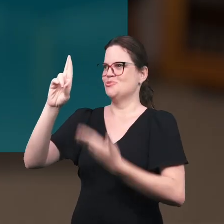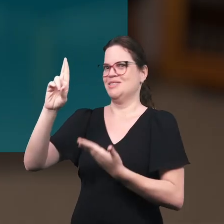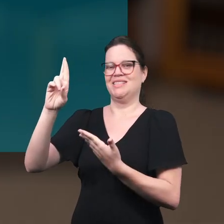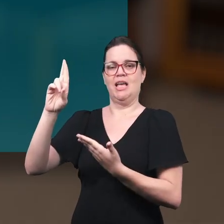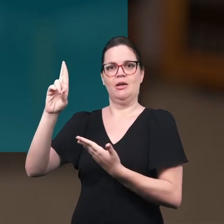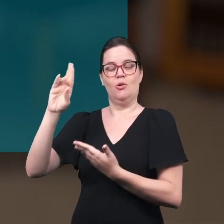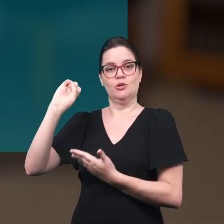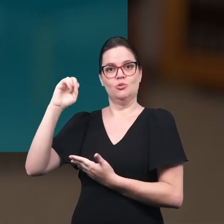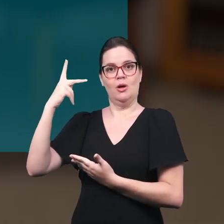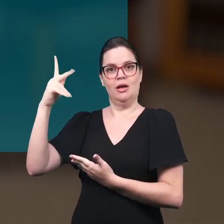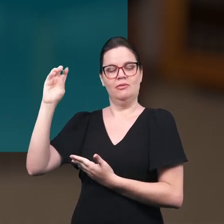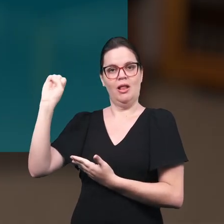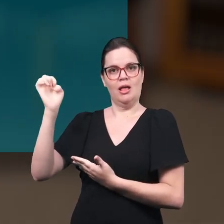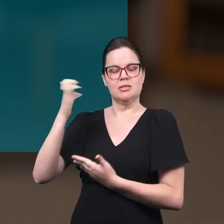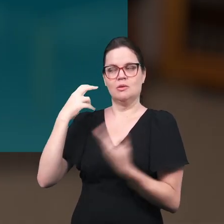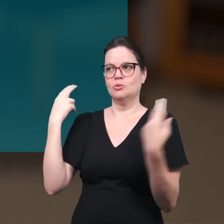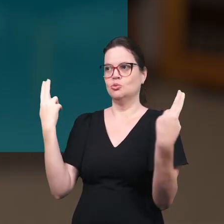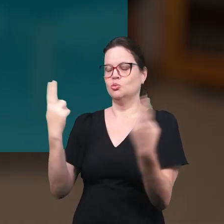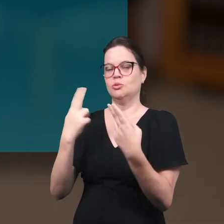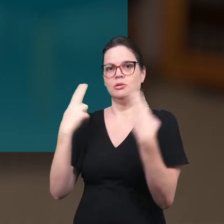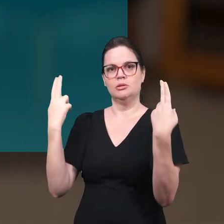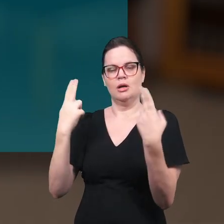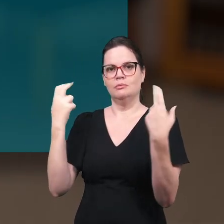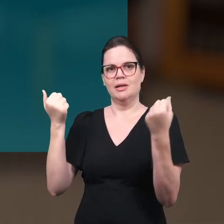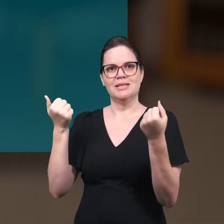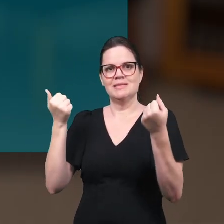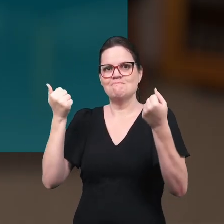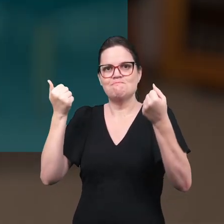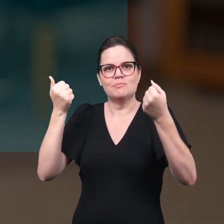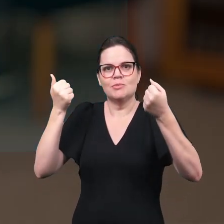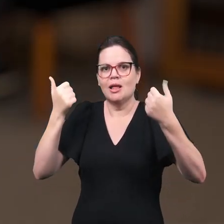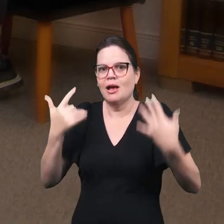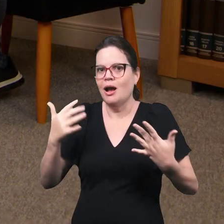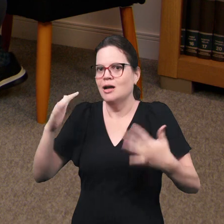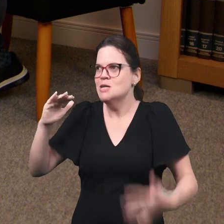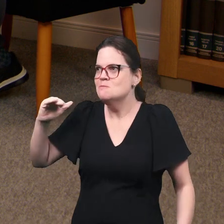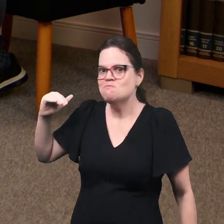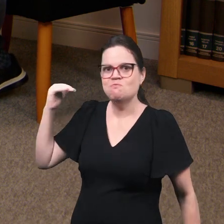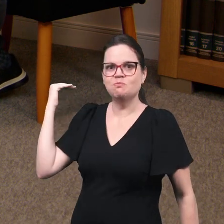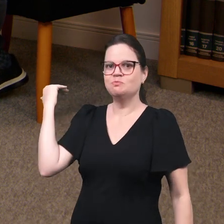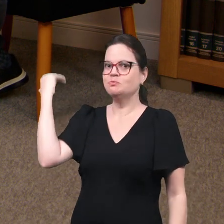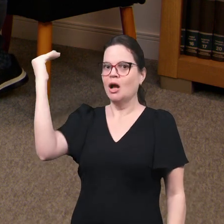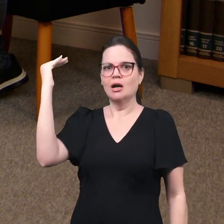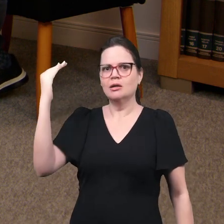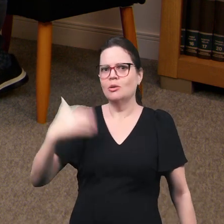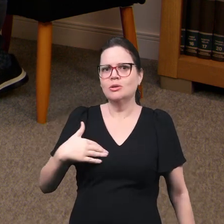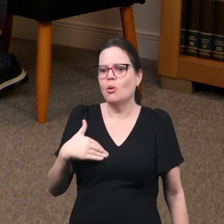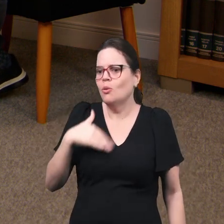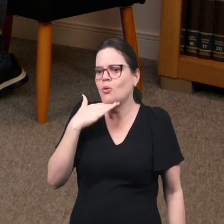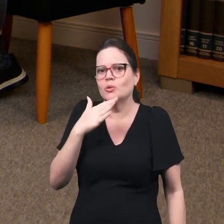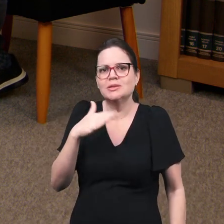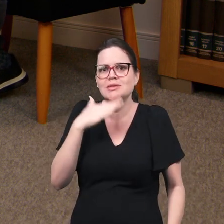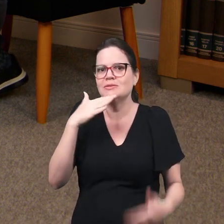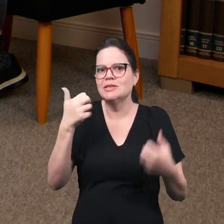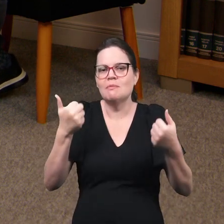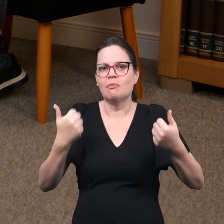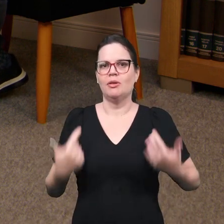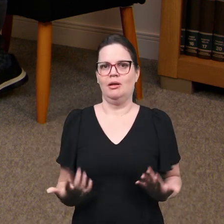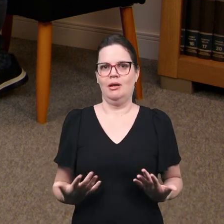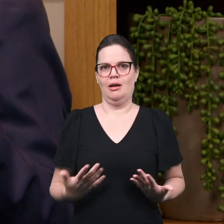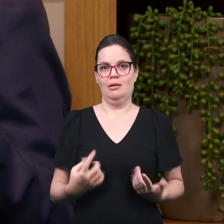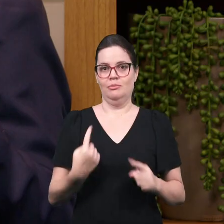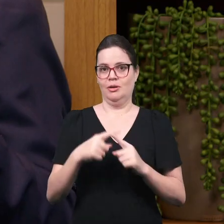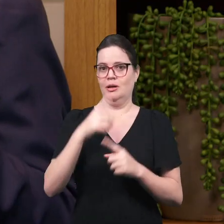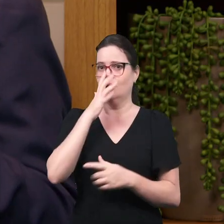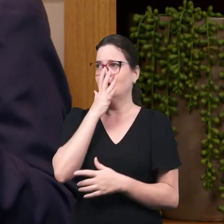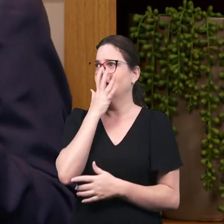maravilhosíssima, tão alta que não a posso atingir. Então, primeiro ele ficou mais do que